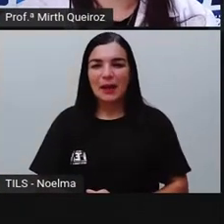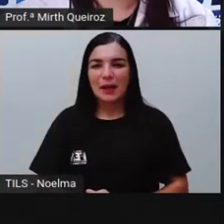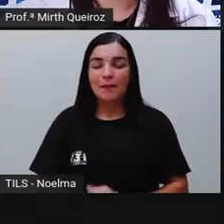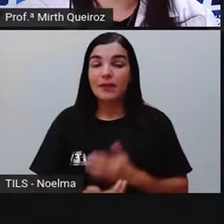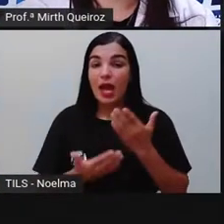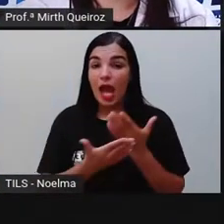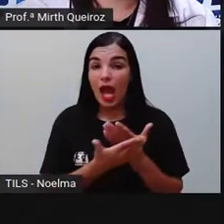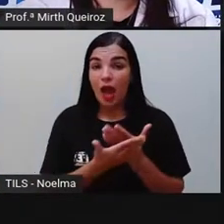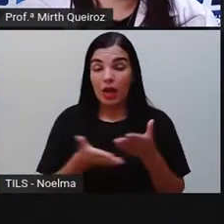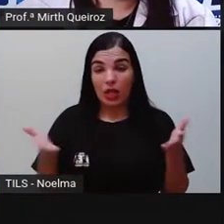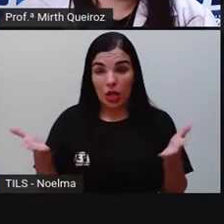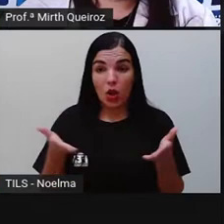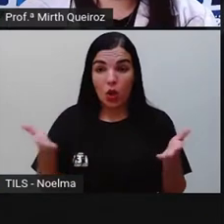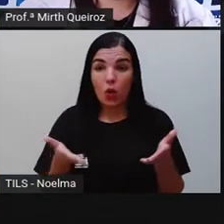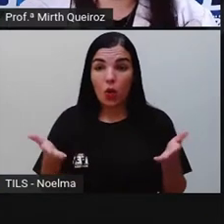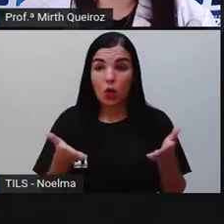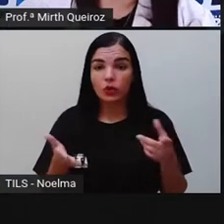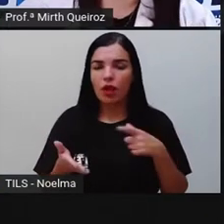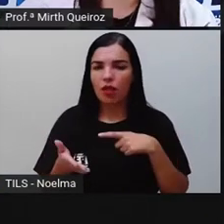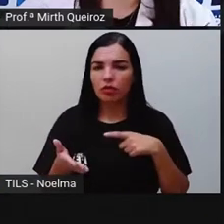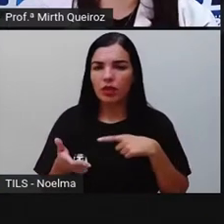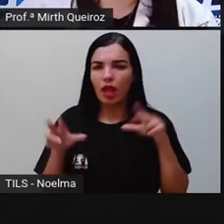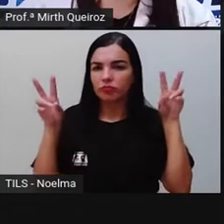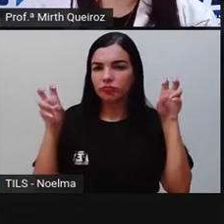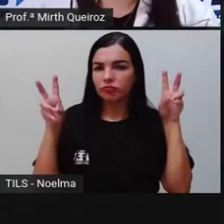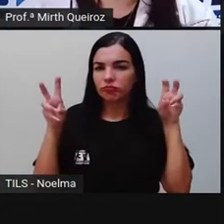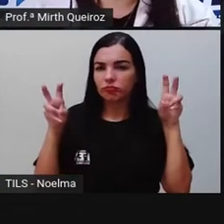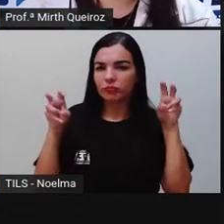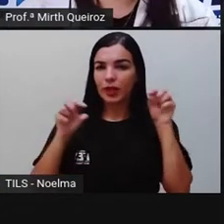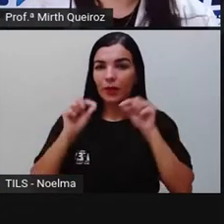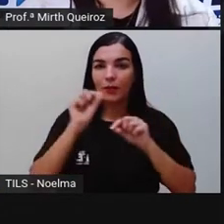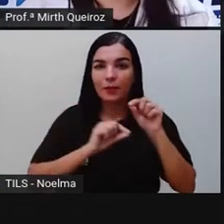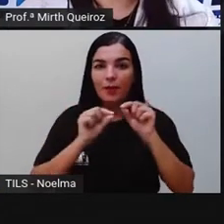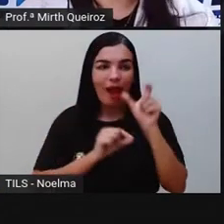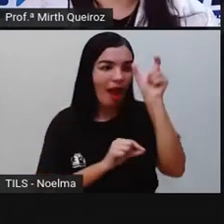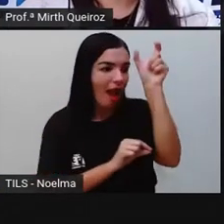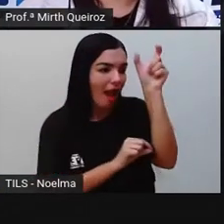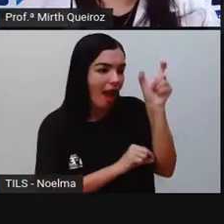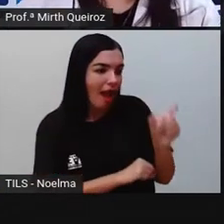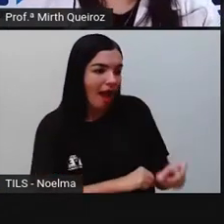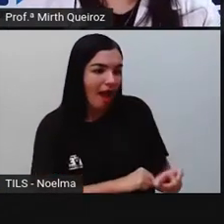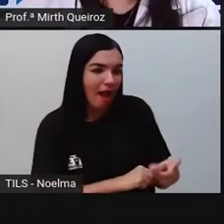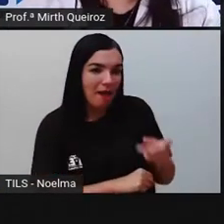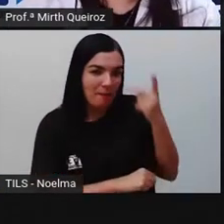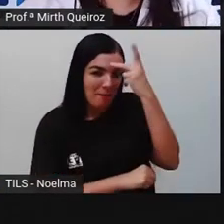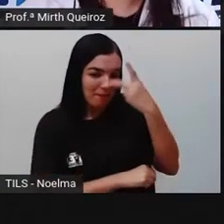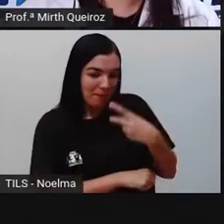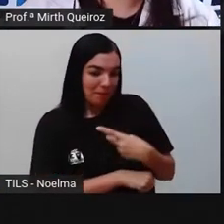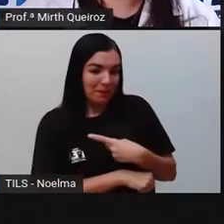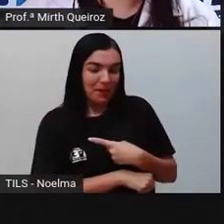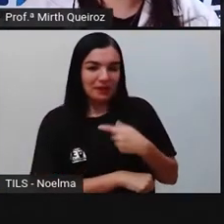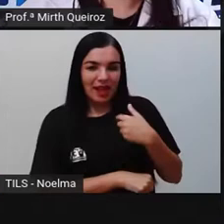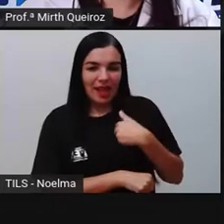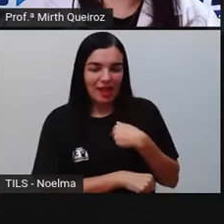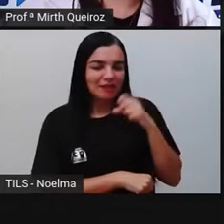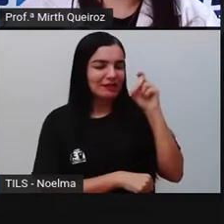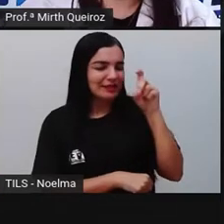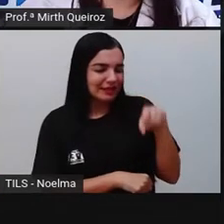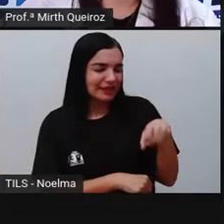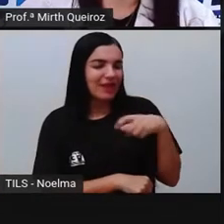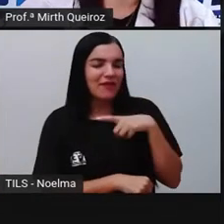Na aula de hoje, nós falaremos sobre autoimagem. Eu sou feliz assim.